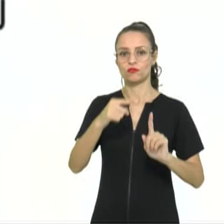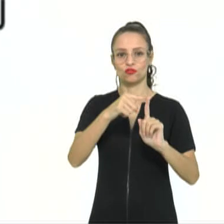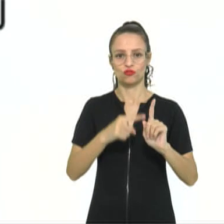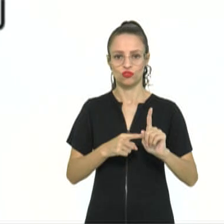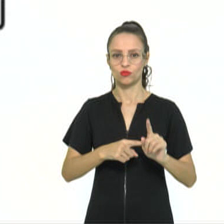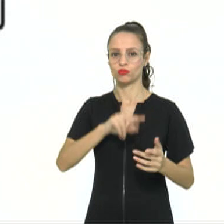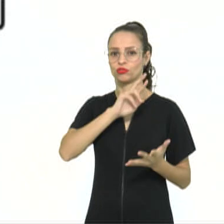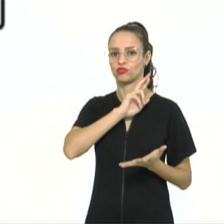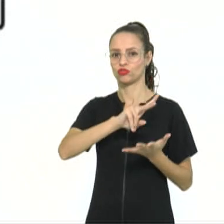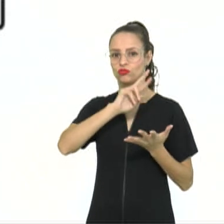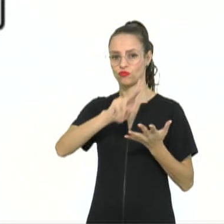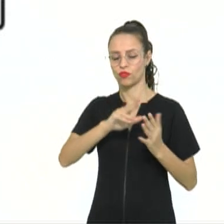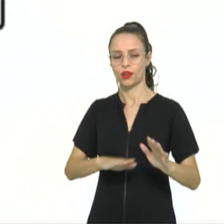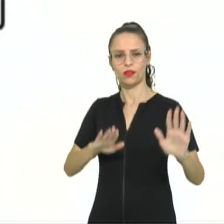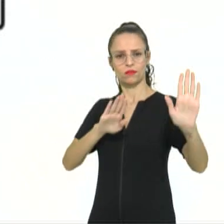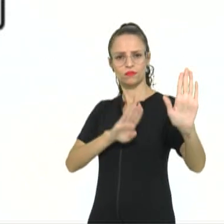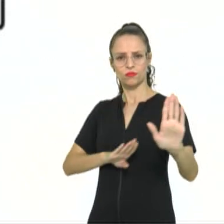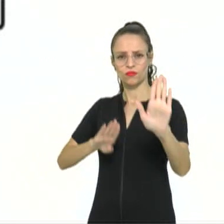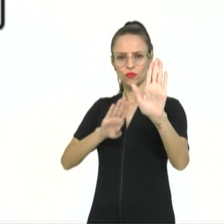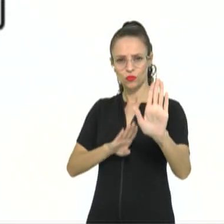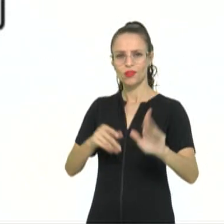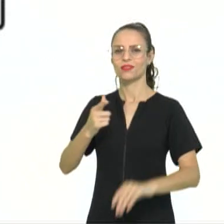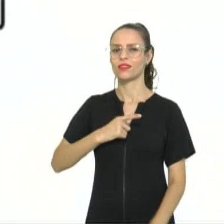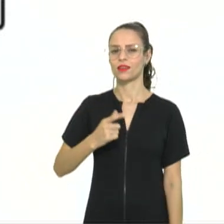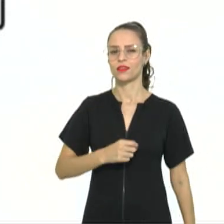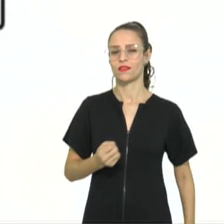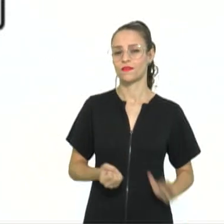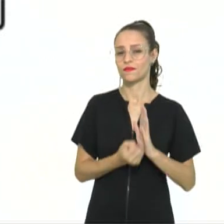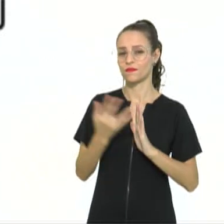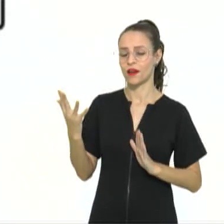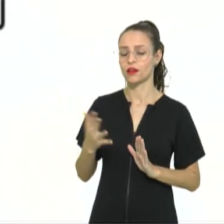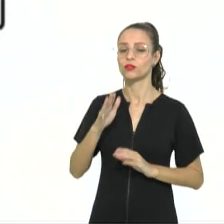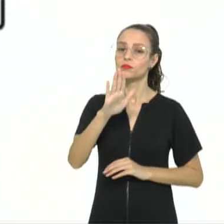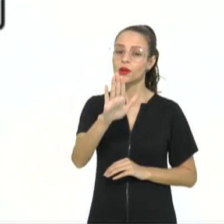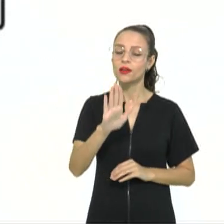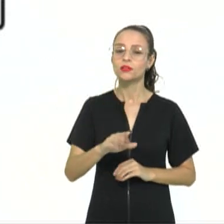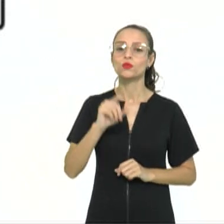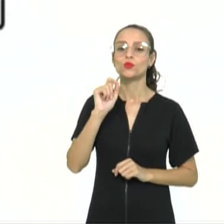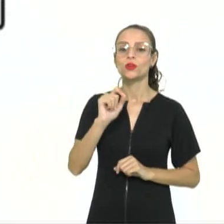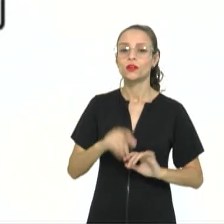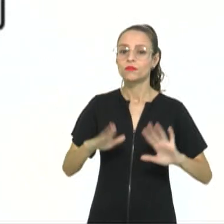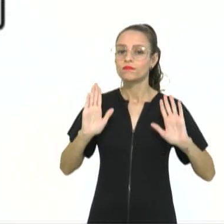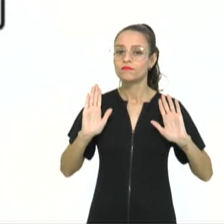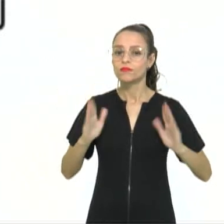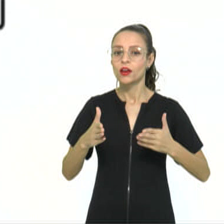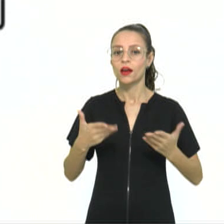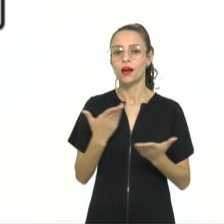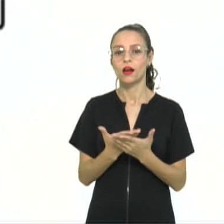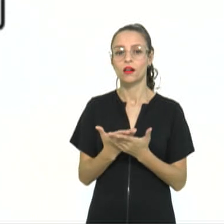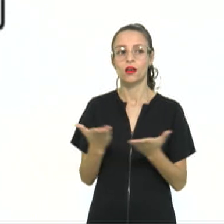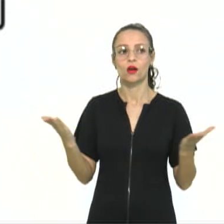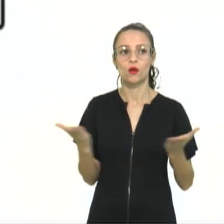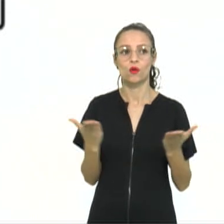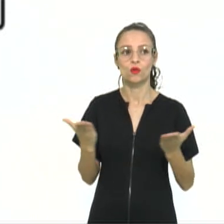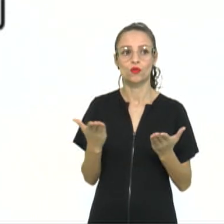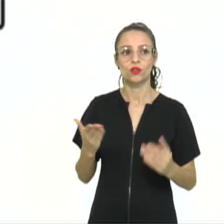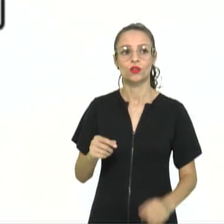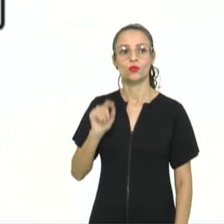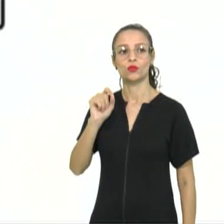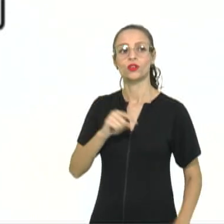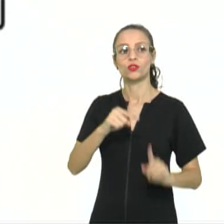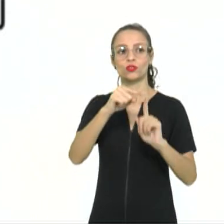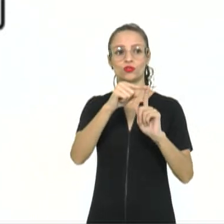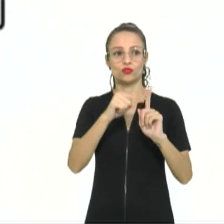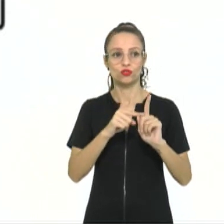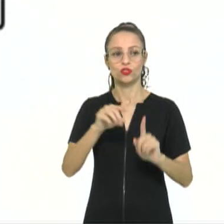de Kung Fu, né? Então tem várias manifestações distintas, né? Nós vamos destacar na aula de hoje, né, o estilo Wushu. Então tem